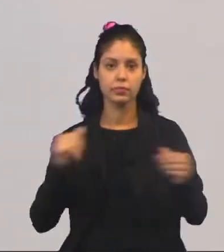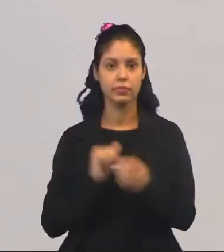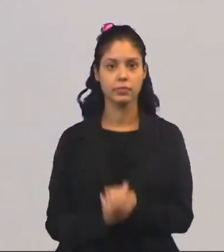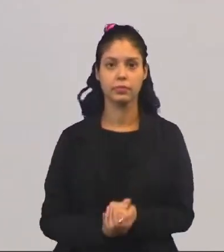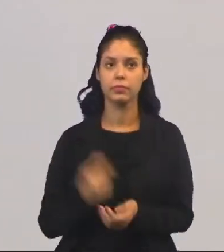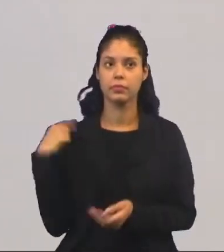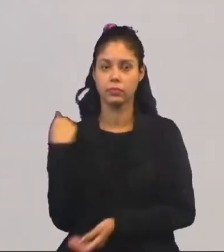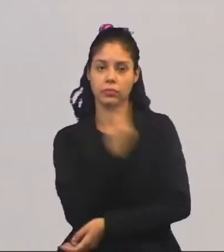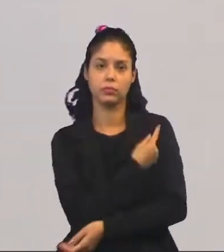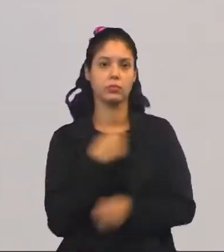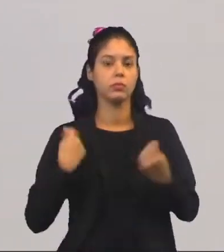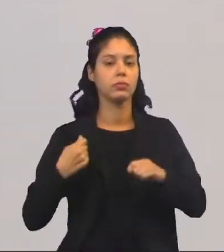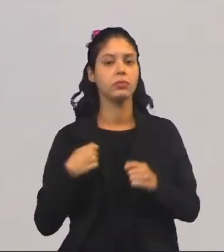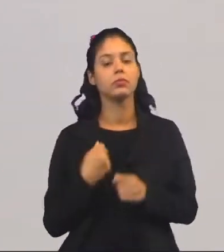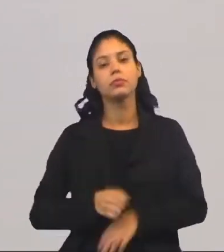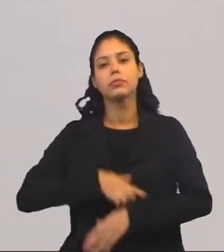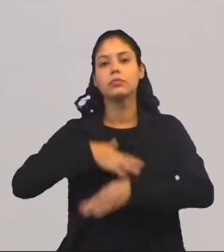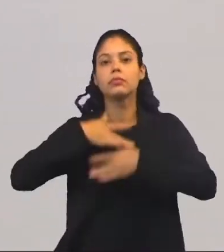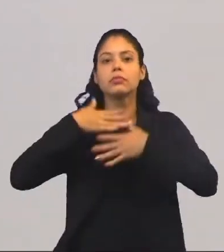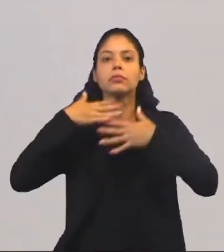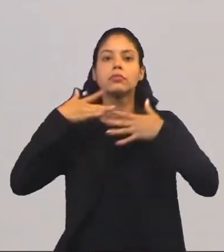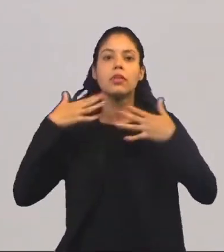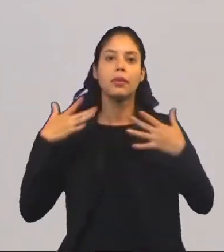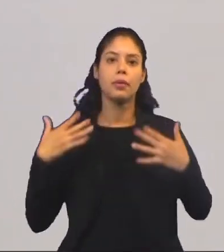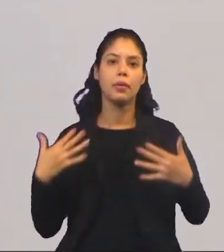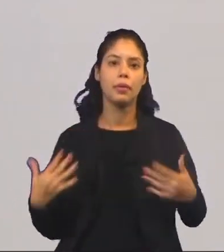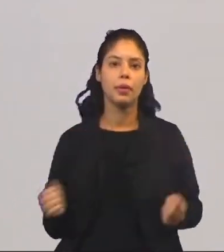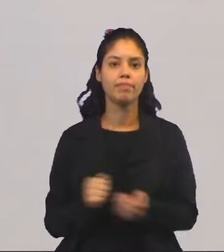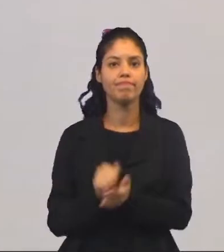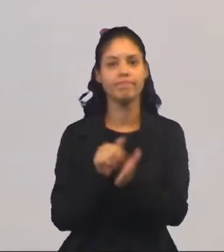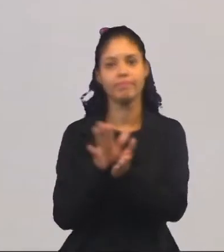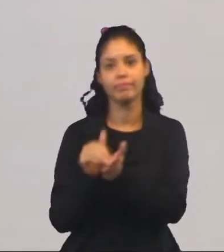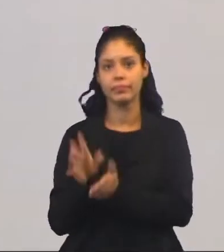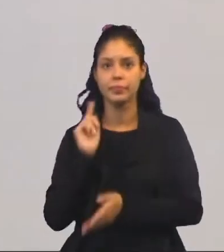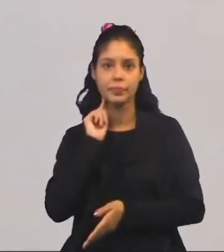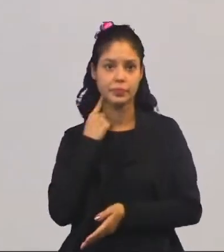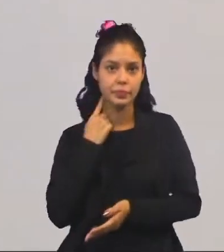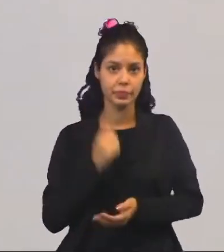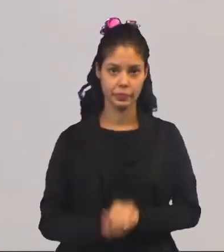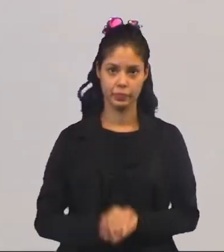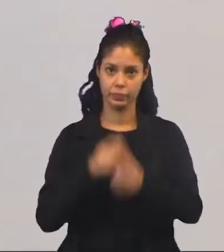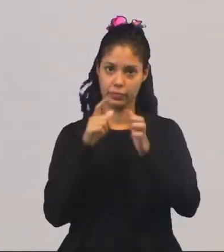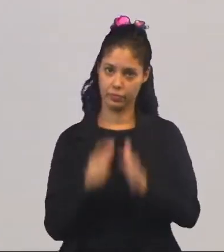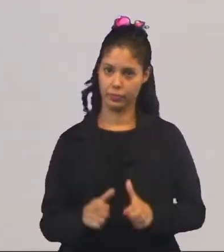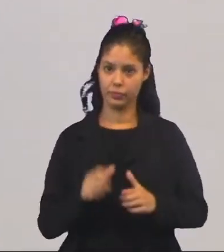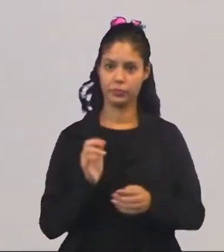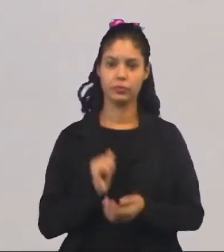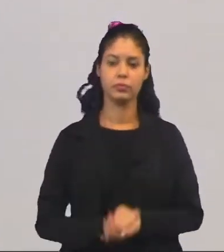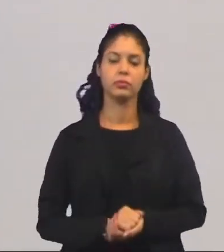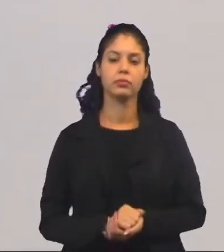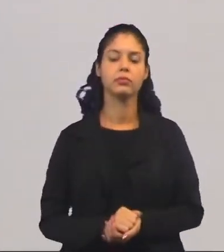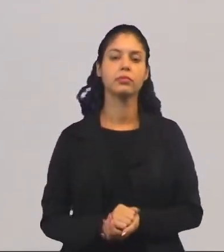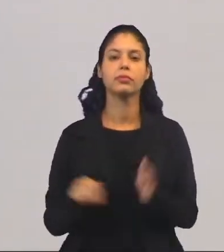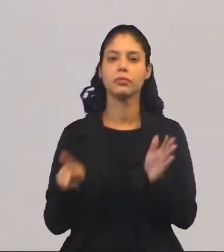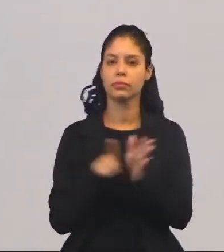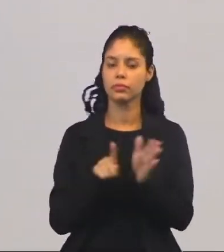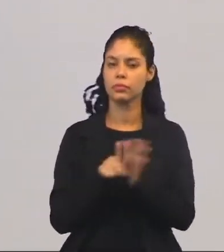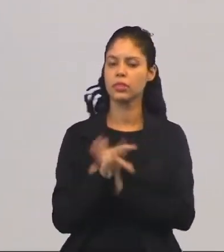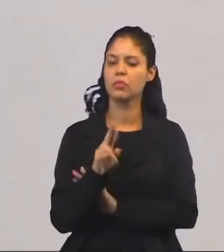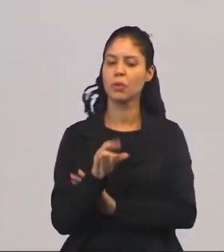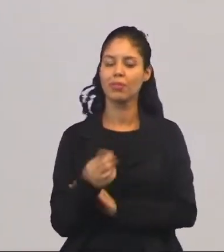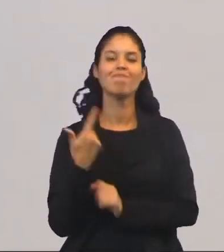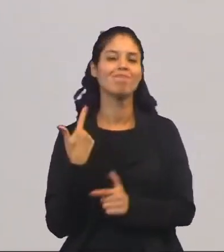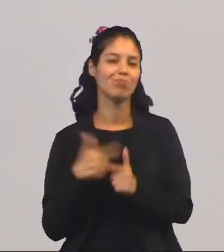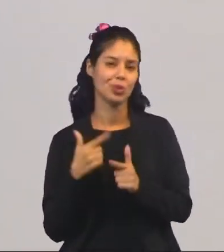nós precisamos do ar que respiramos. E esse descarte de lixo no locais impróprios